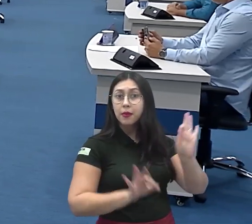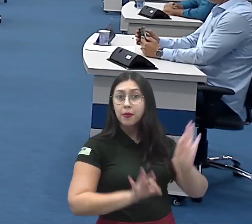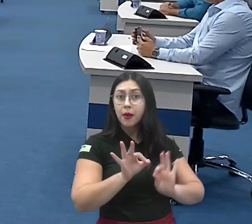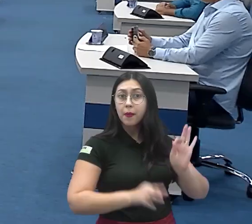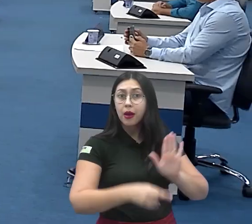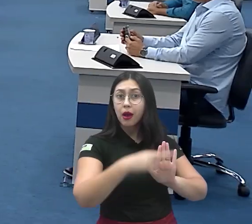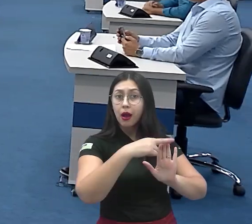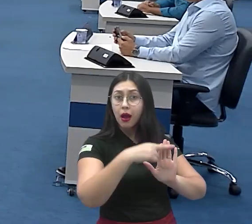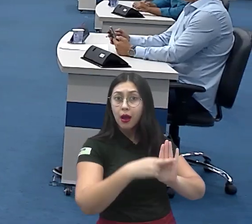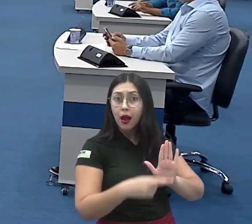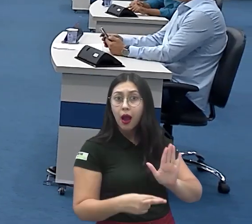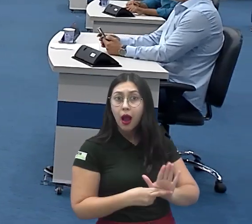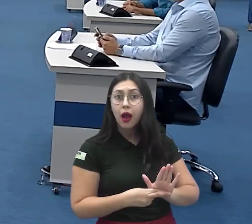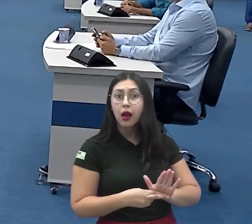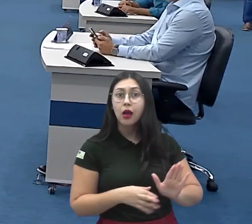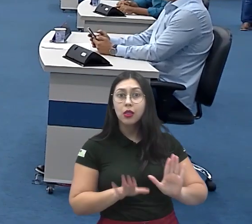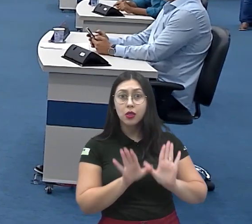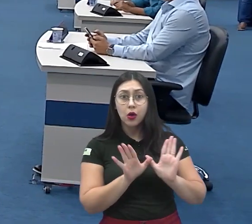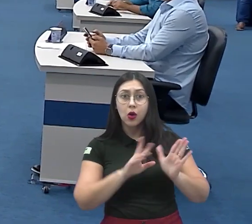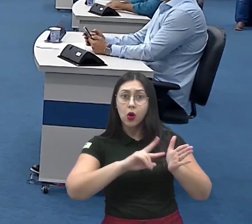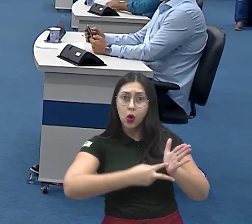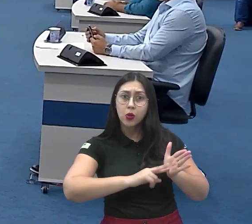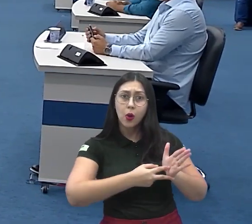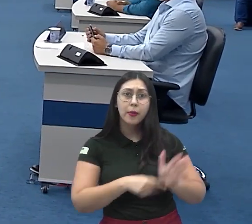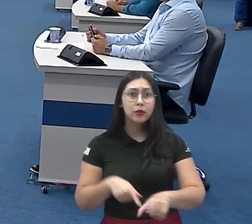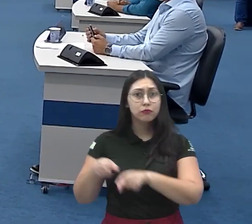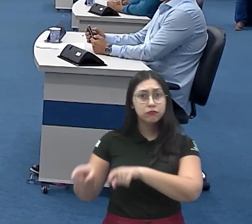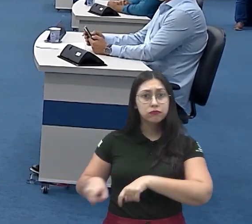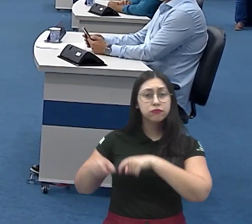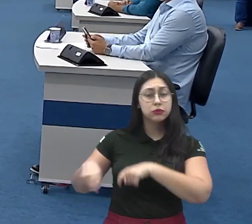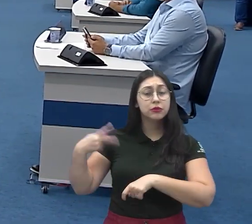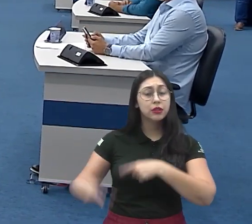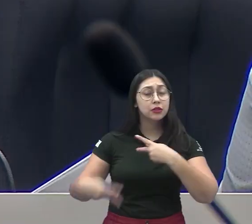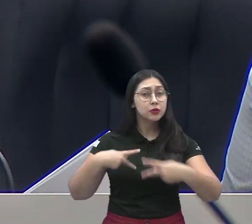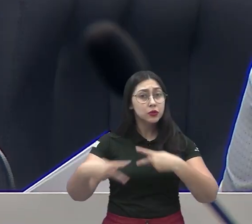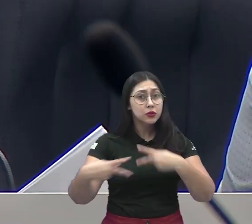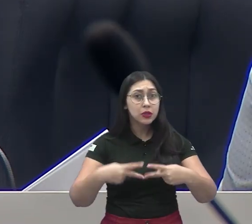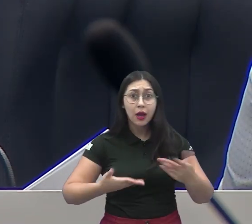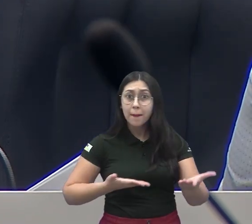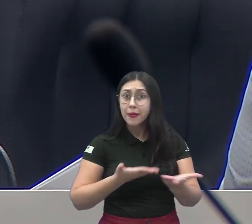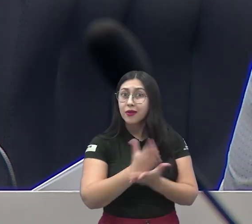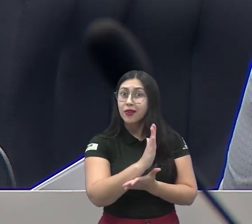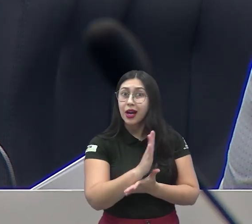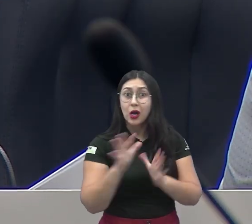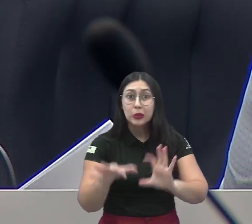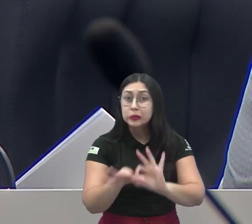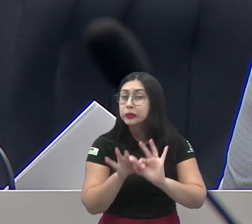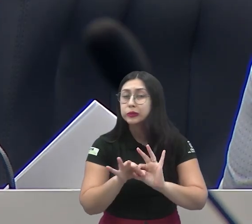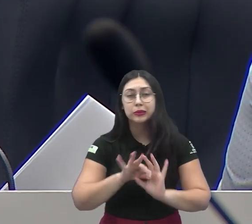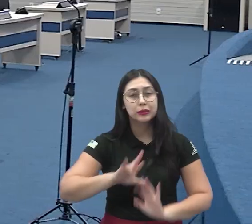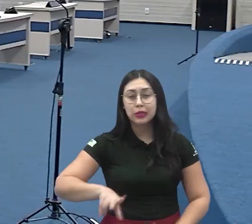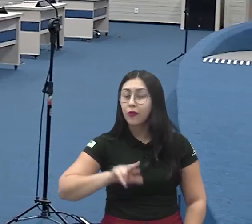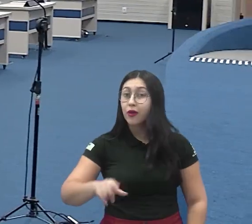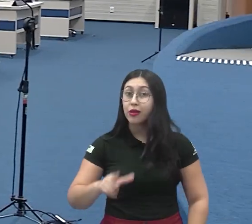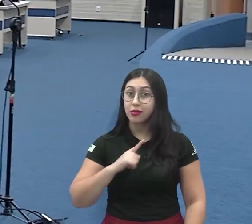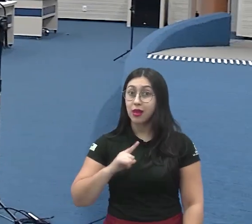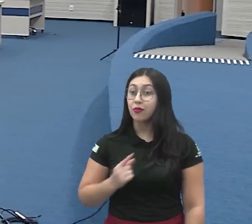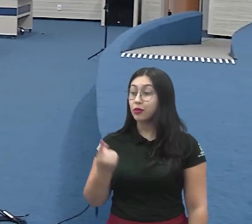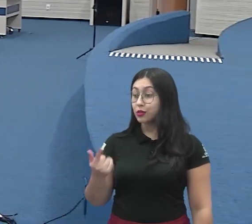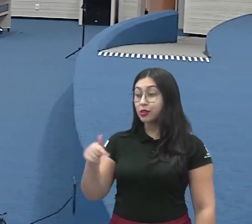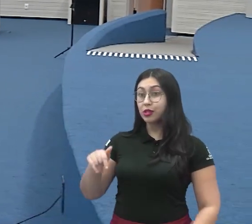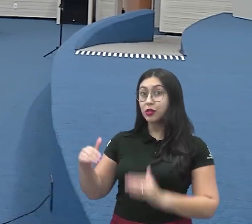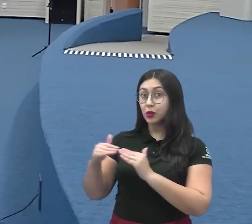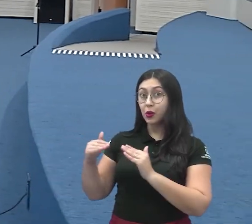que regulamenta a implantação dos condomínios de sítio de recreio na cidade. A aprovação não foi unânime, 17